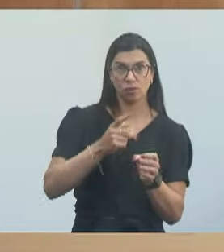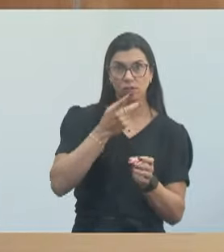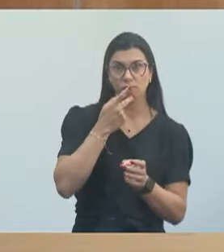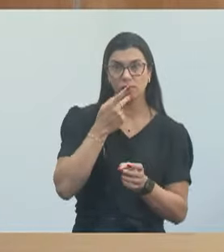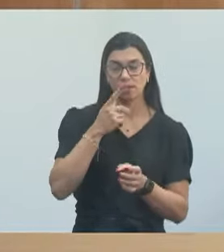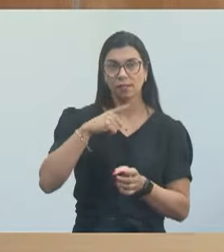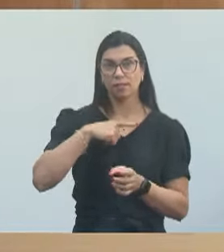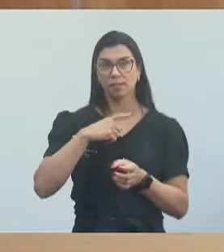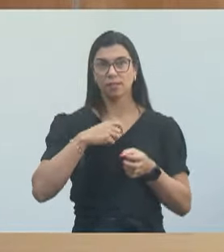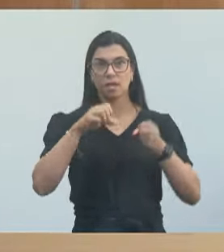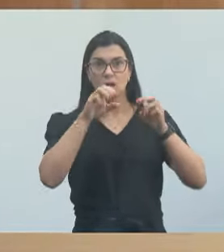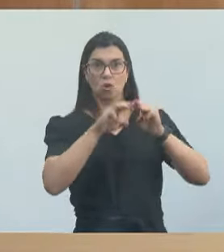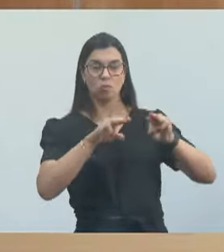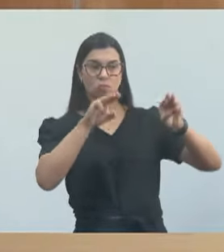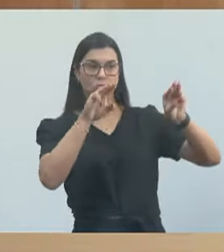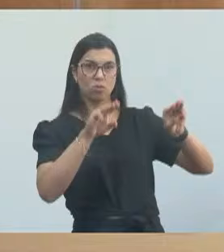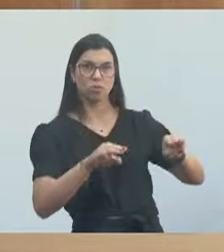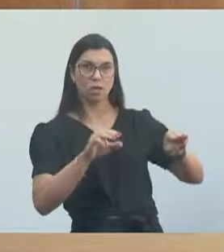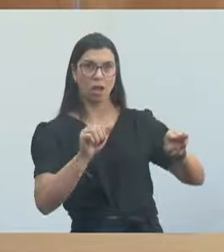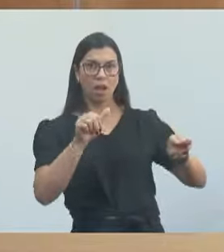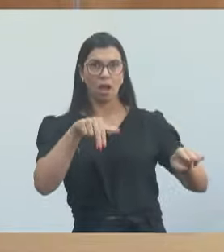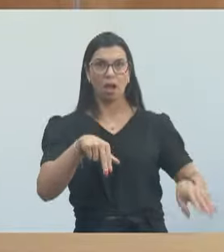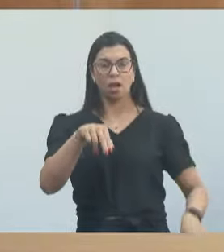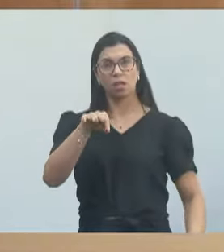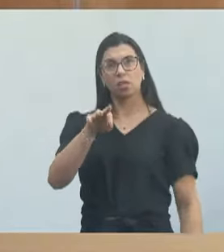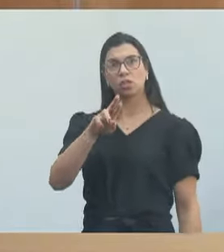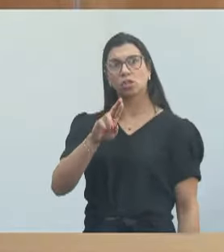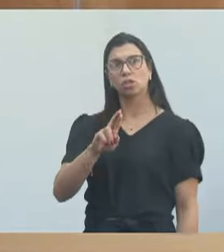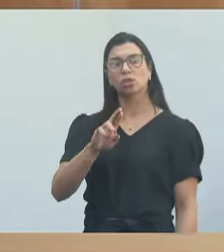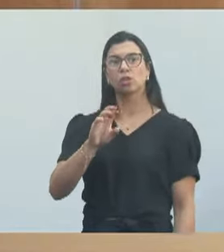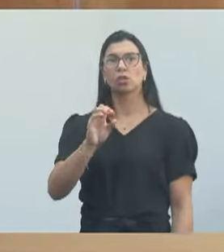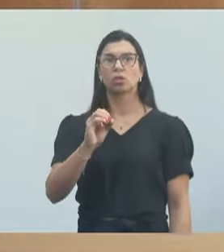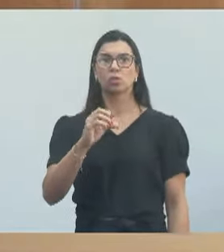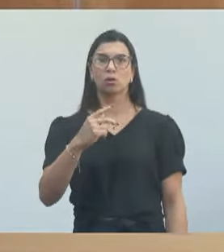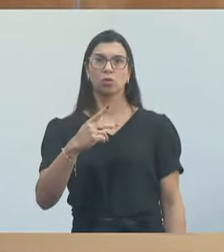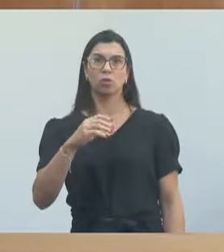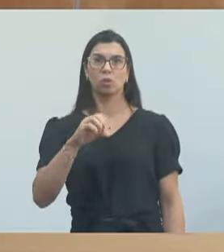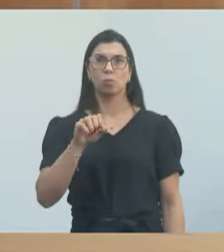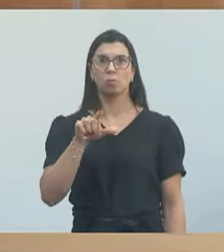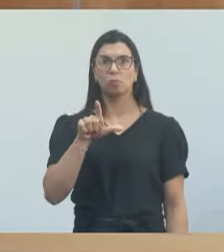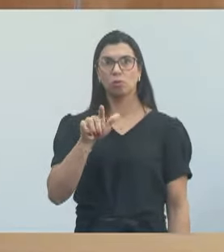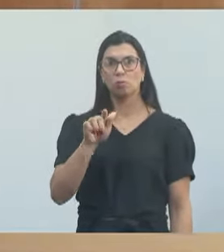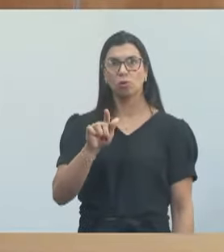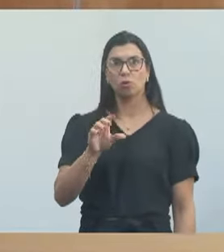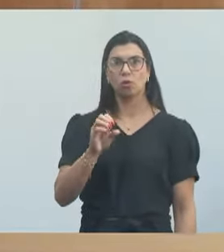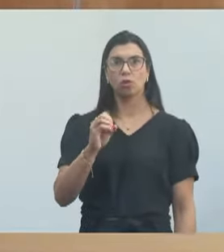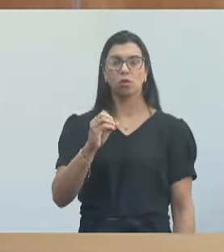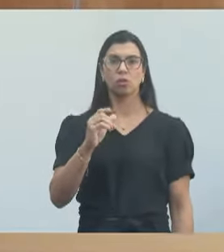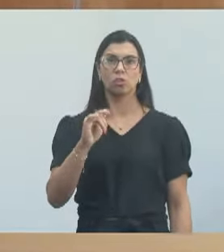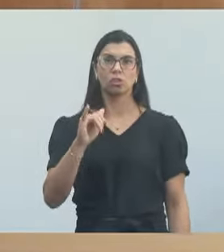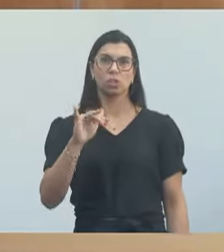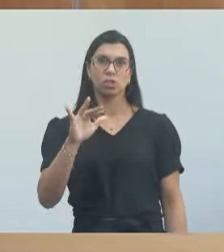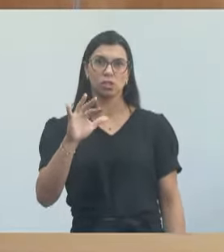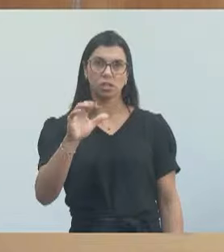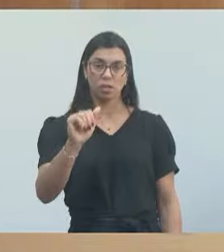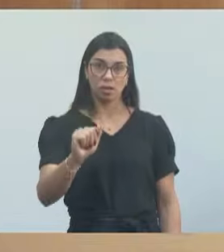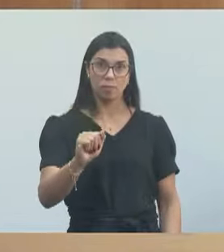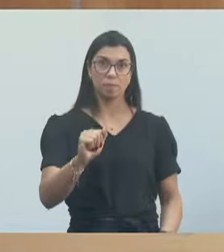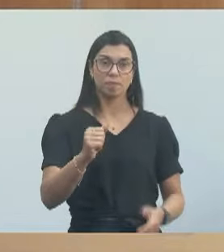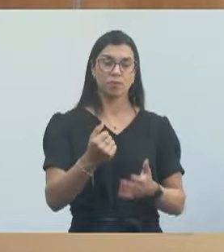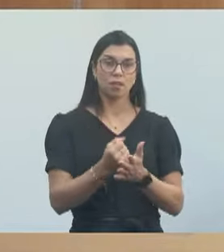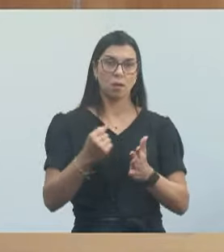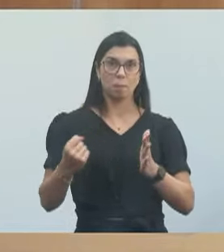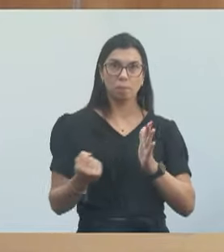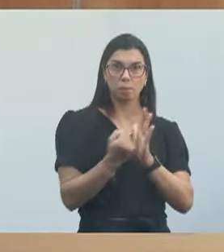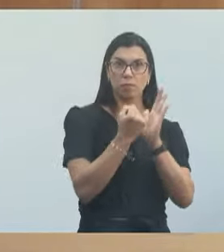um Museu de Antropologia do Vale do Paraíba. Nós não estamos falando de um patrimônio histórico